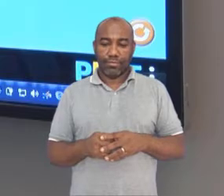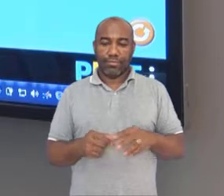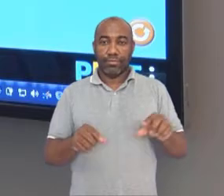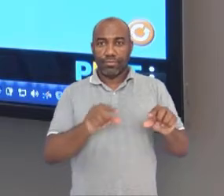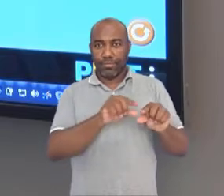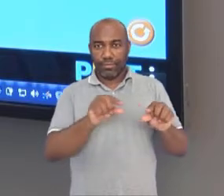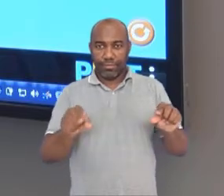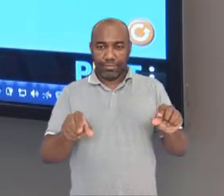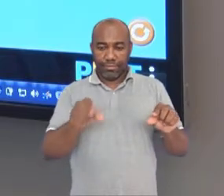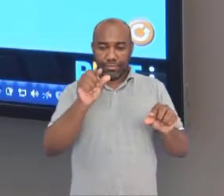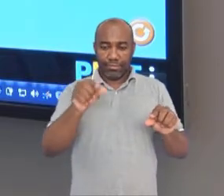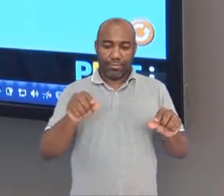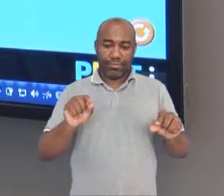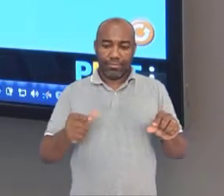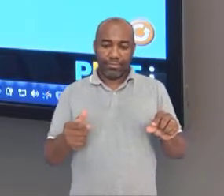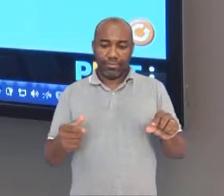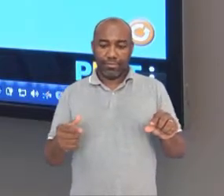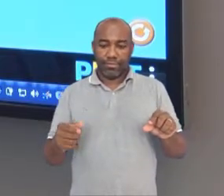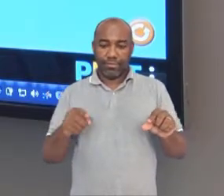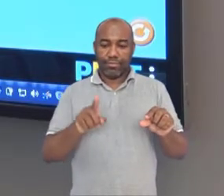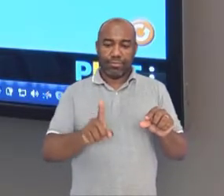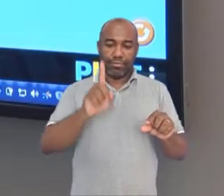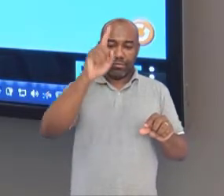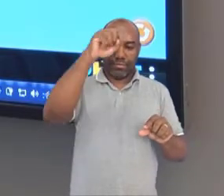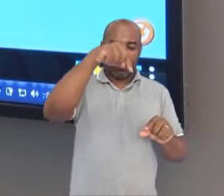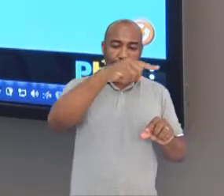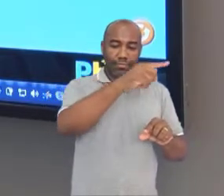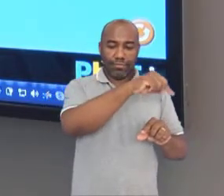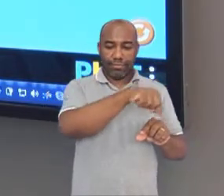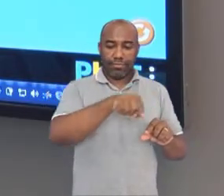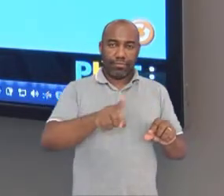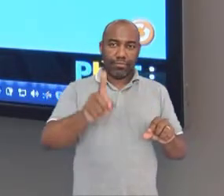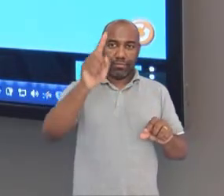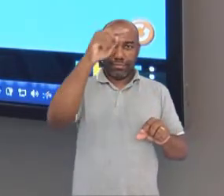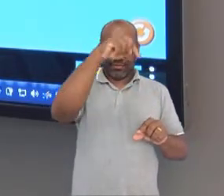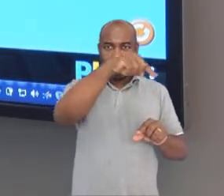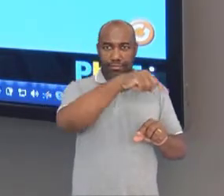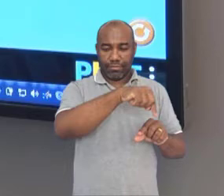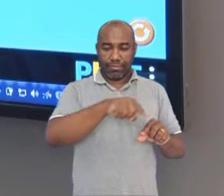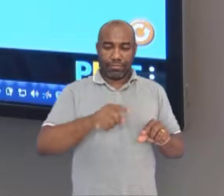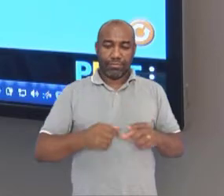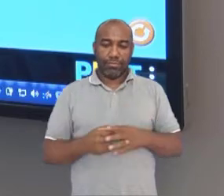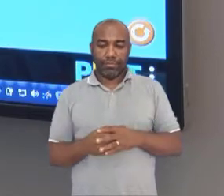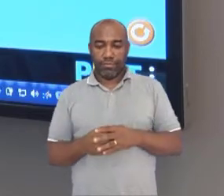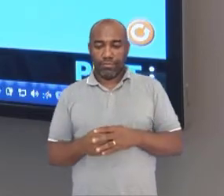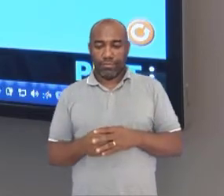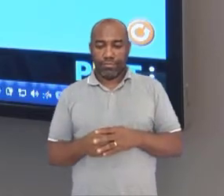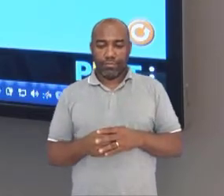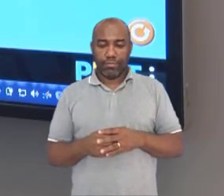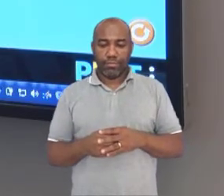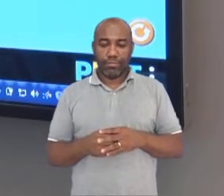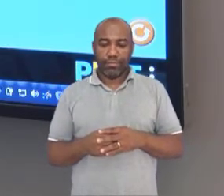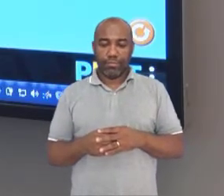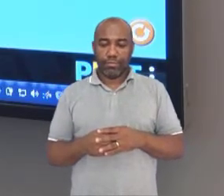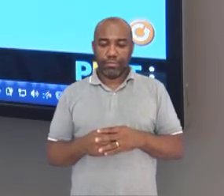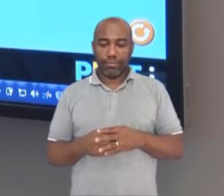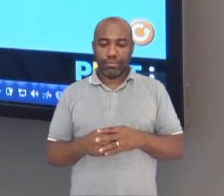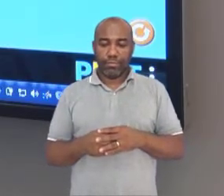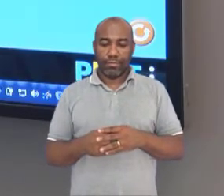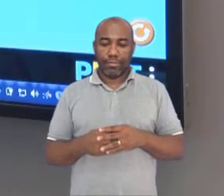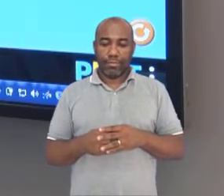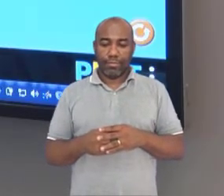fazer várias associações como vocês acharem coerente. Aqui nós temos o